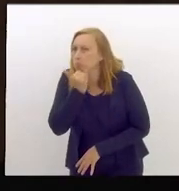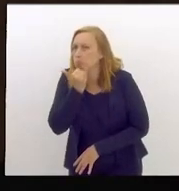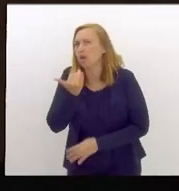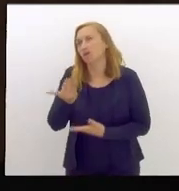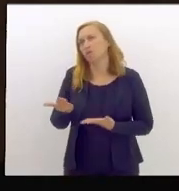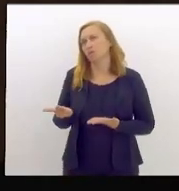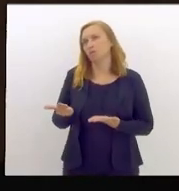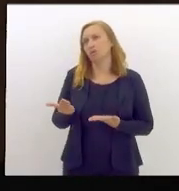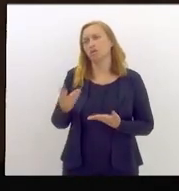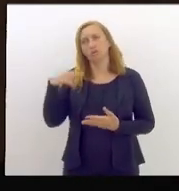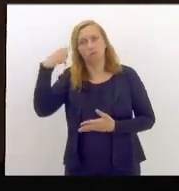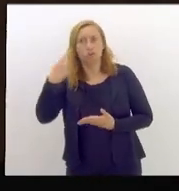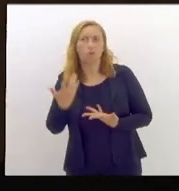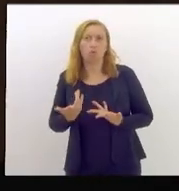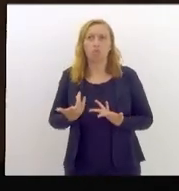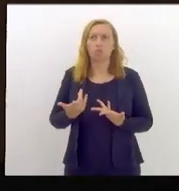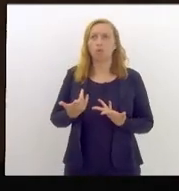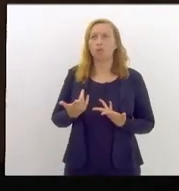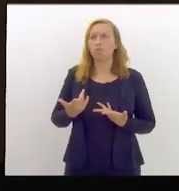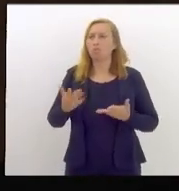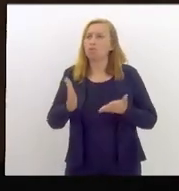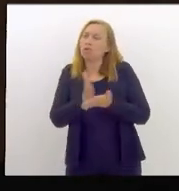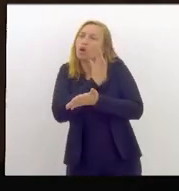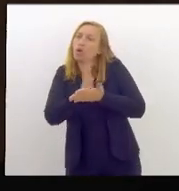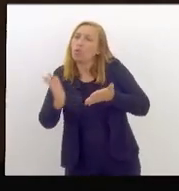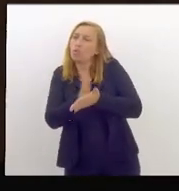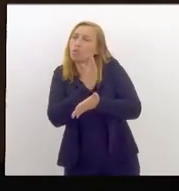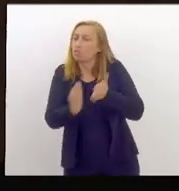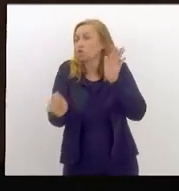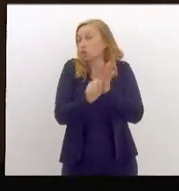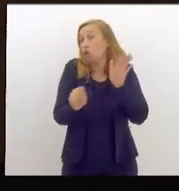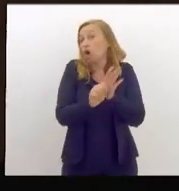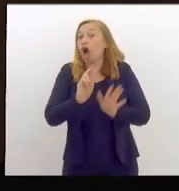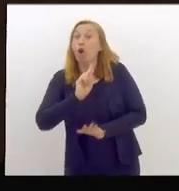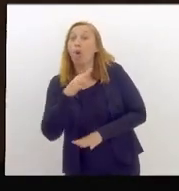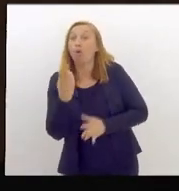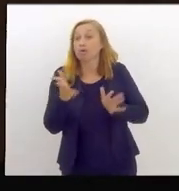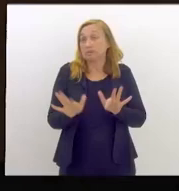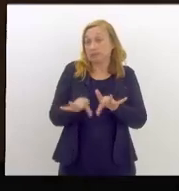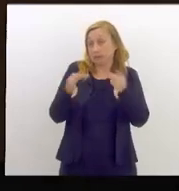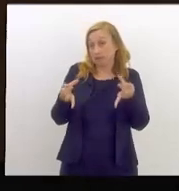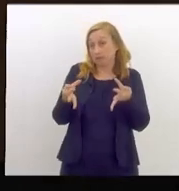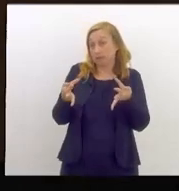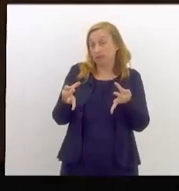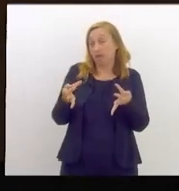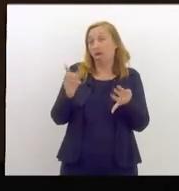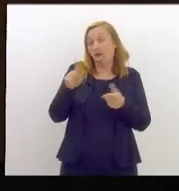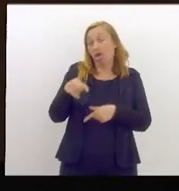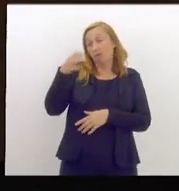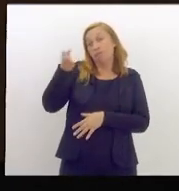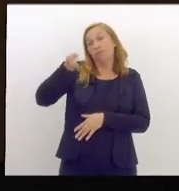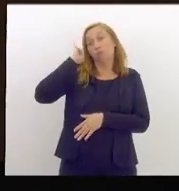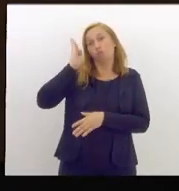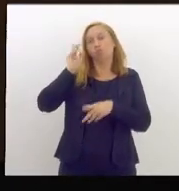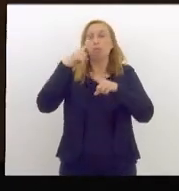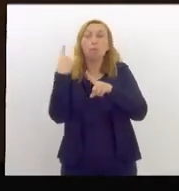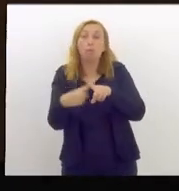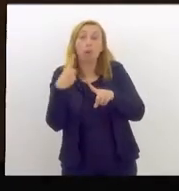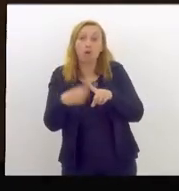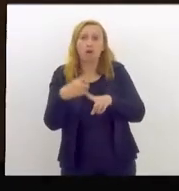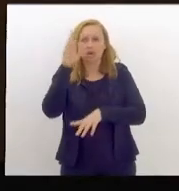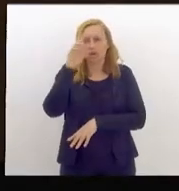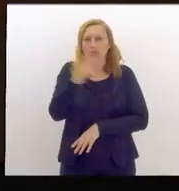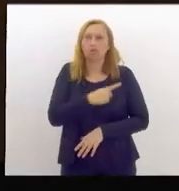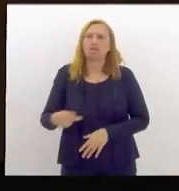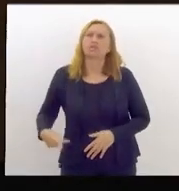entorpecido por alguma substância ou simplesmente é ignorante porque Presidente